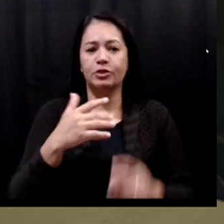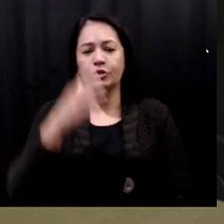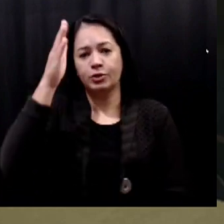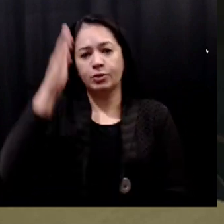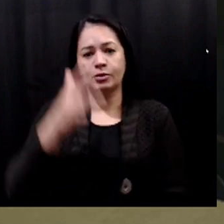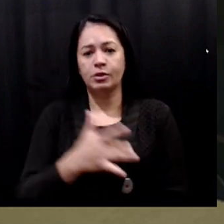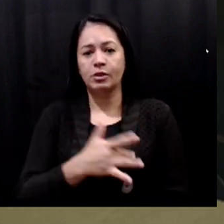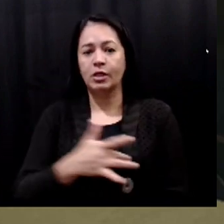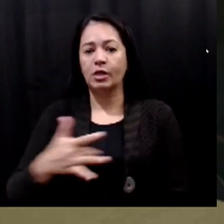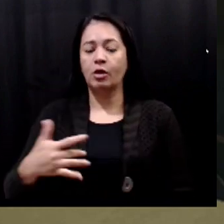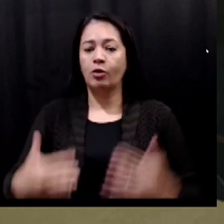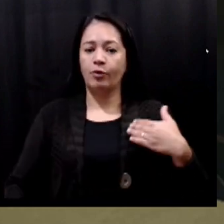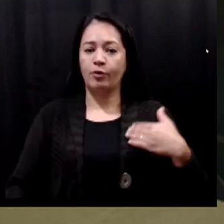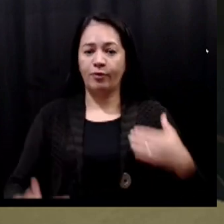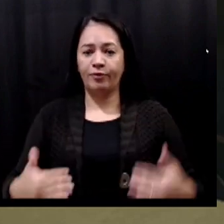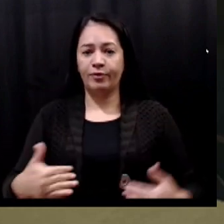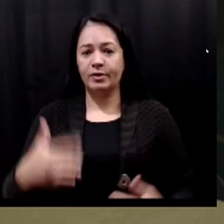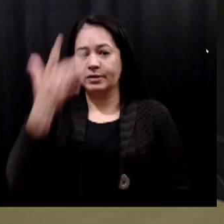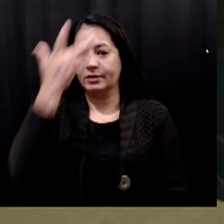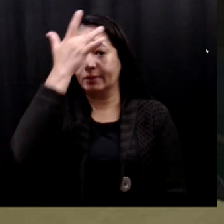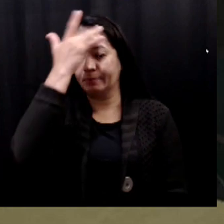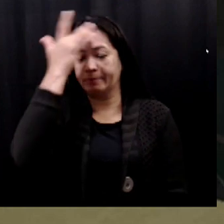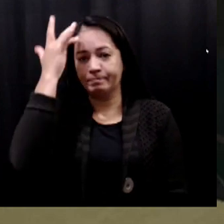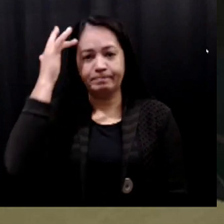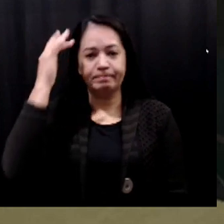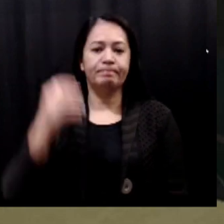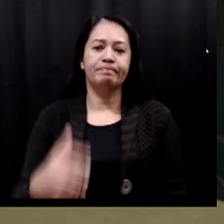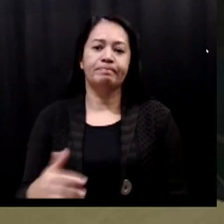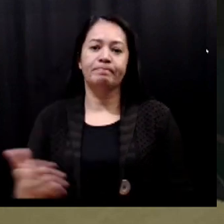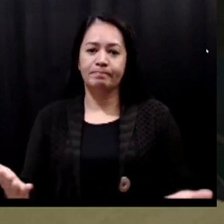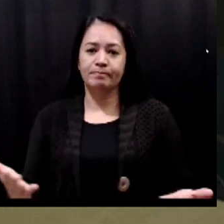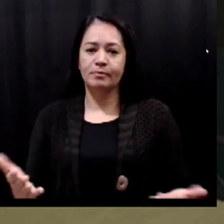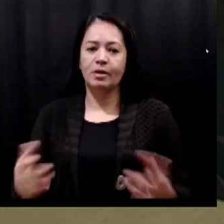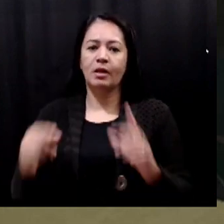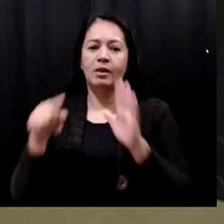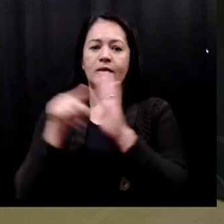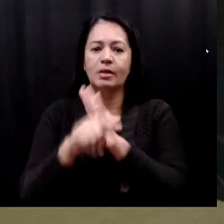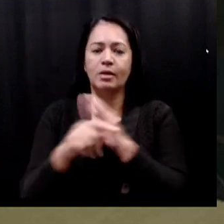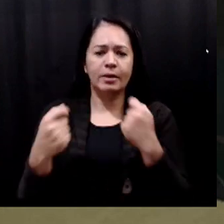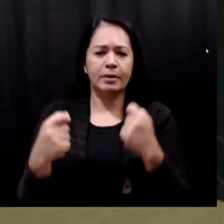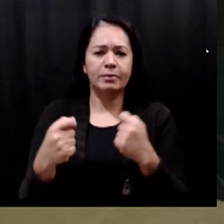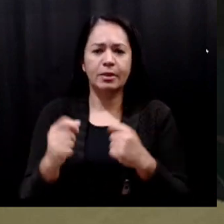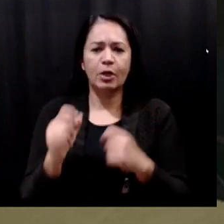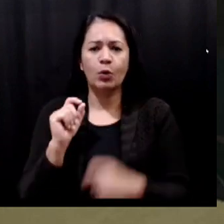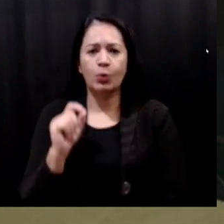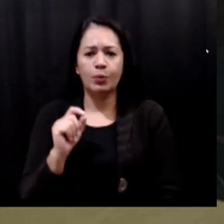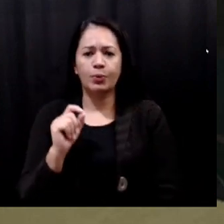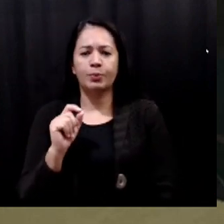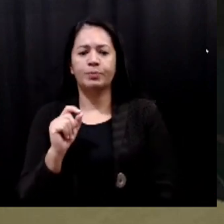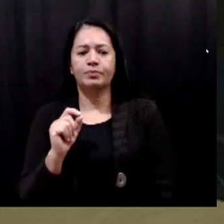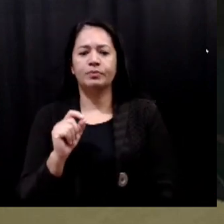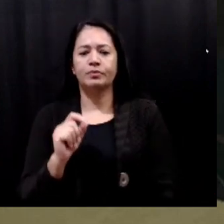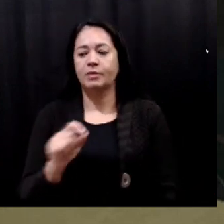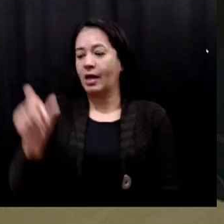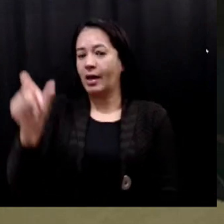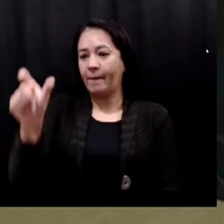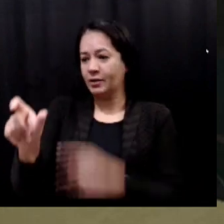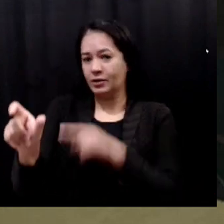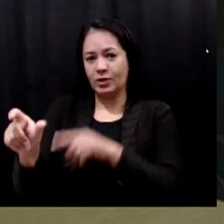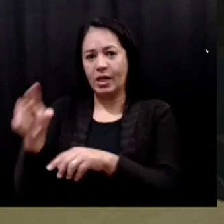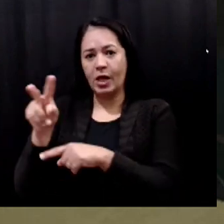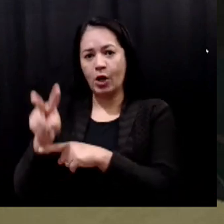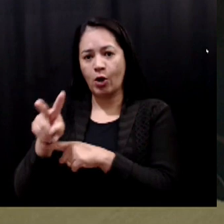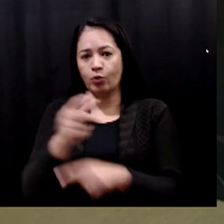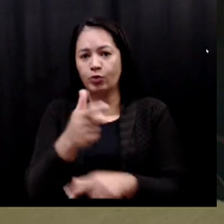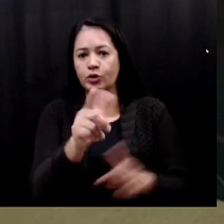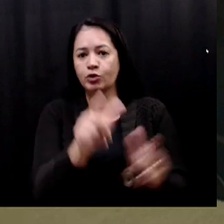quem cuida, os chamados cuidadores. E a pergunta que precisa ser feita é: quem cuida de quem cuida?